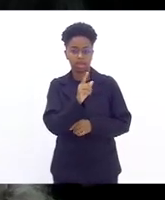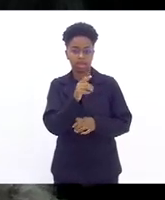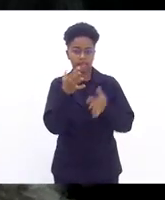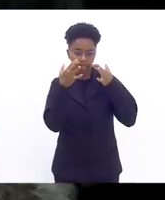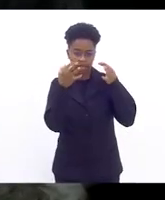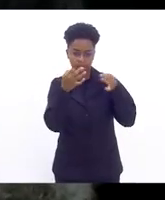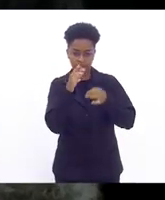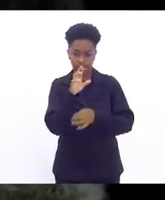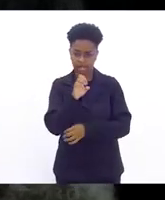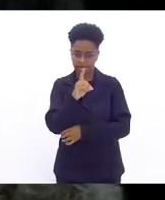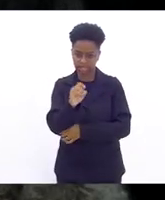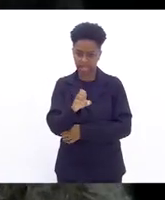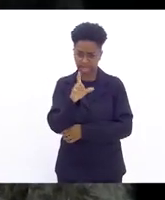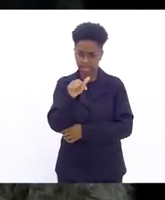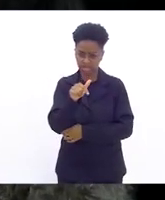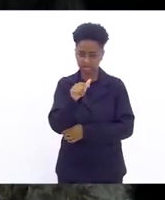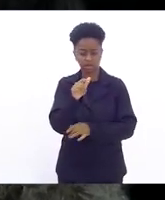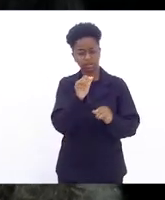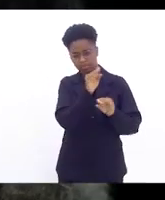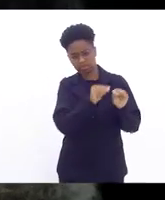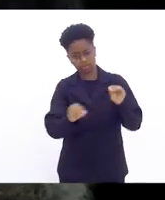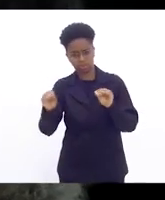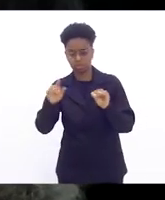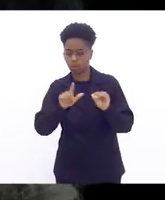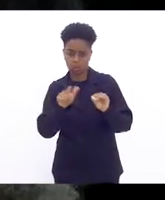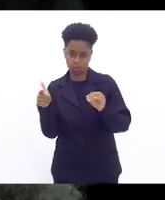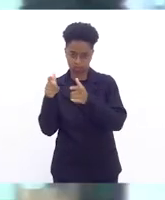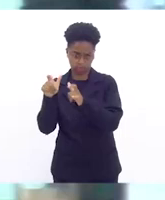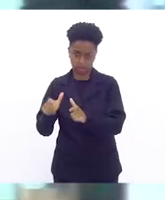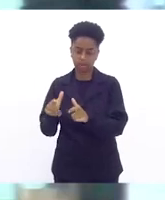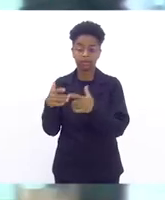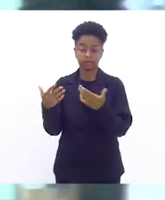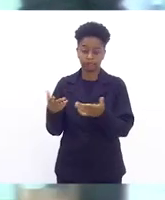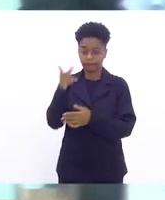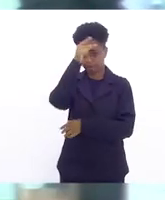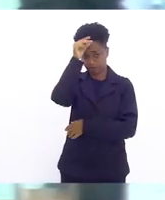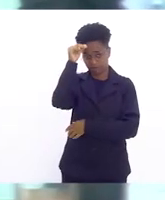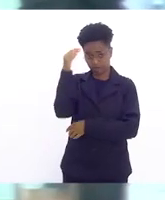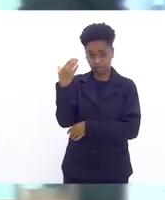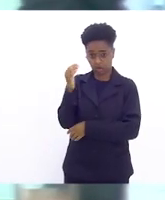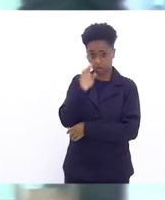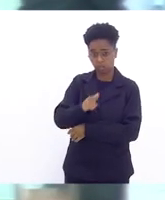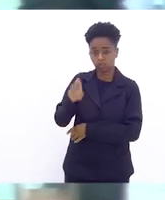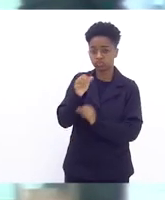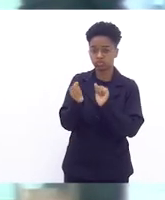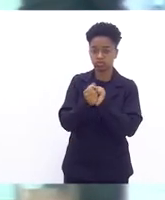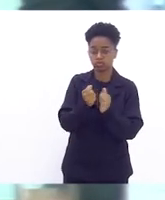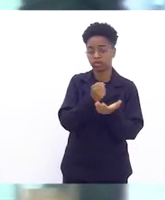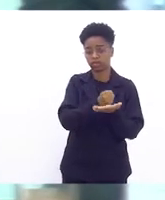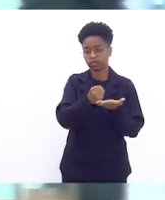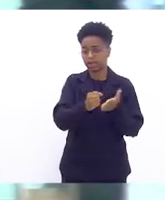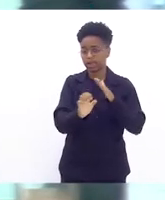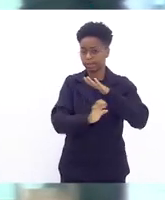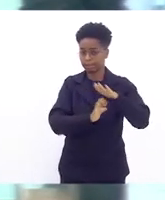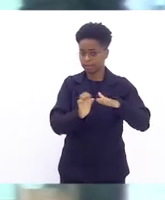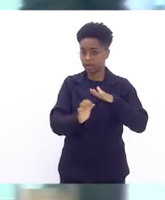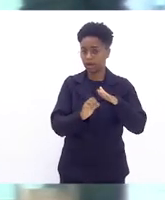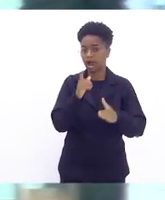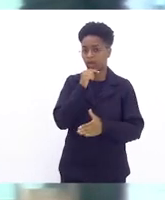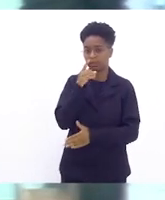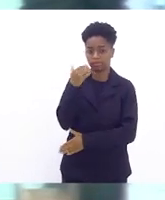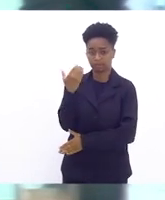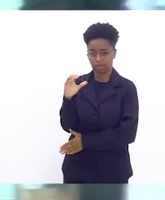foi transferido pro se liga que a prefeitura de Niterói e utilizar junto com a concessionária lá Água de Niterói que é do grupo águas do Brasil